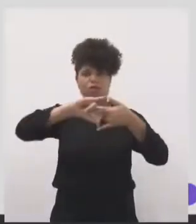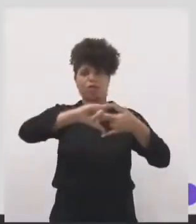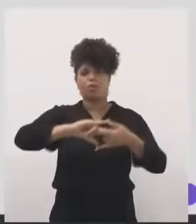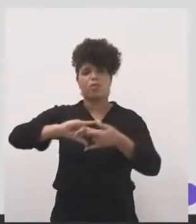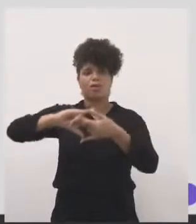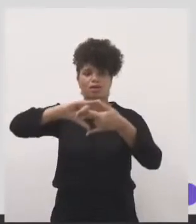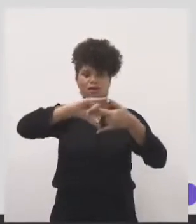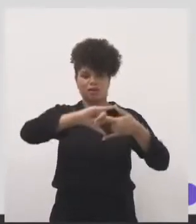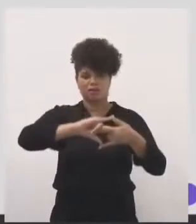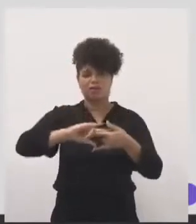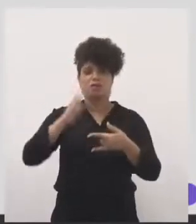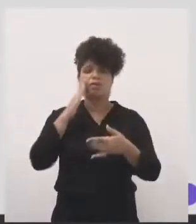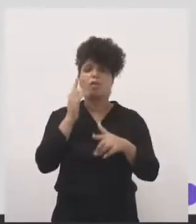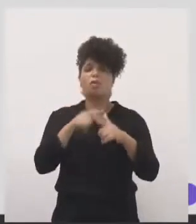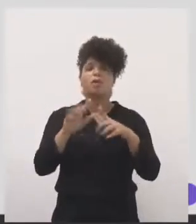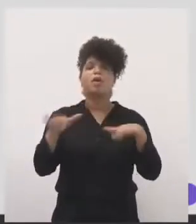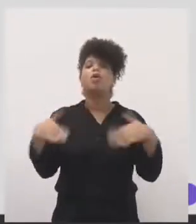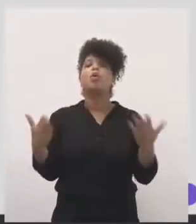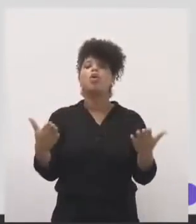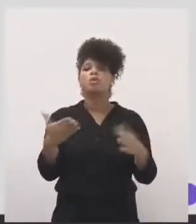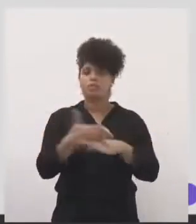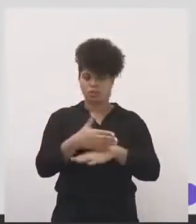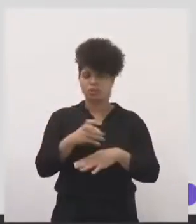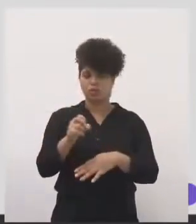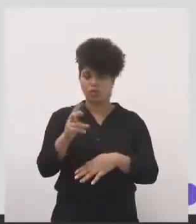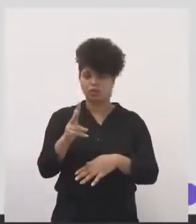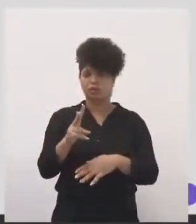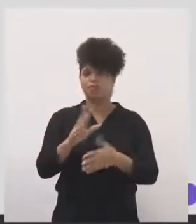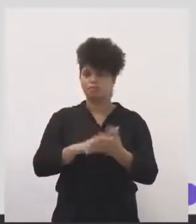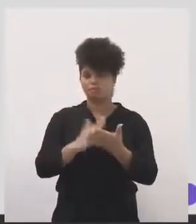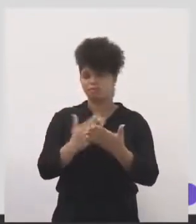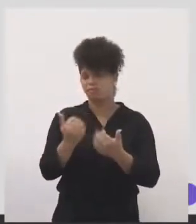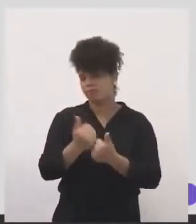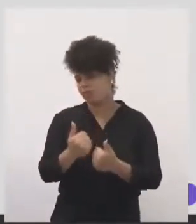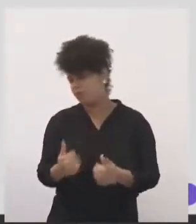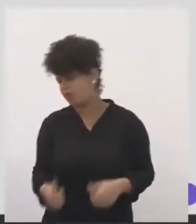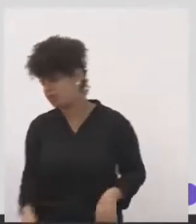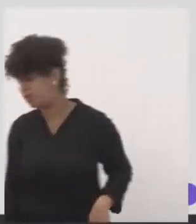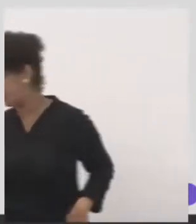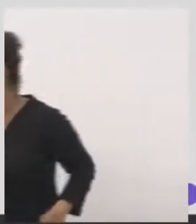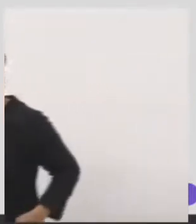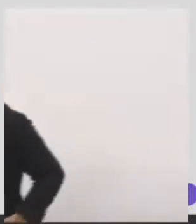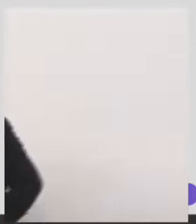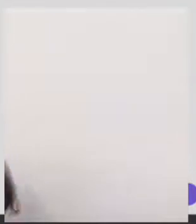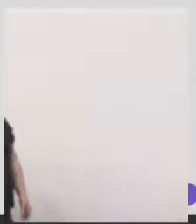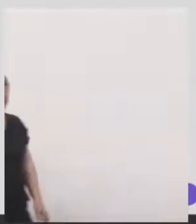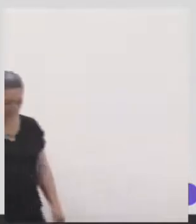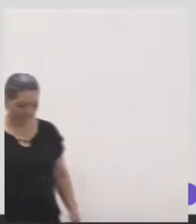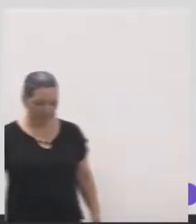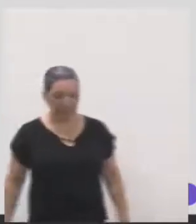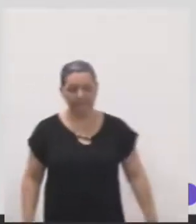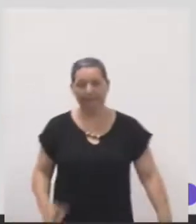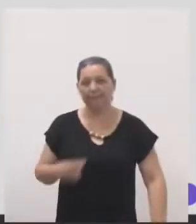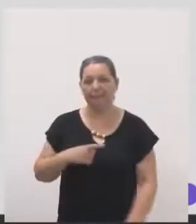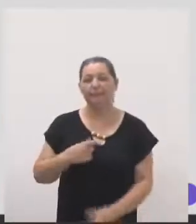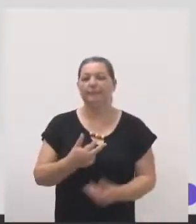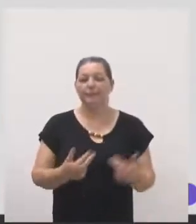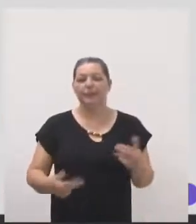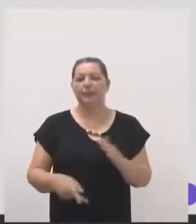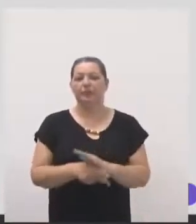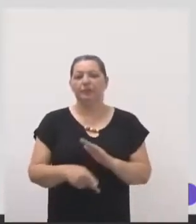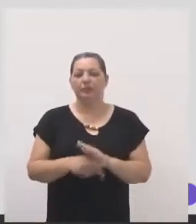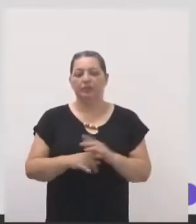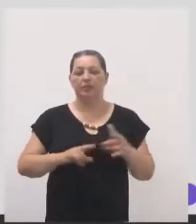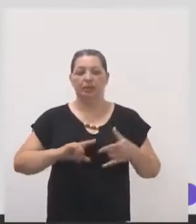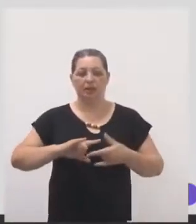verifica qual é o problema que tá tendo de acesso. Pode ser porque algumas contas são Google e as outras são Microsoft. Então,